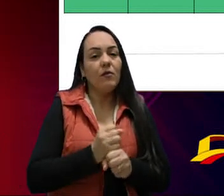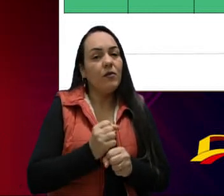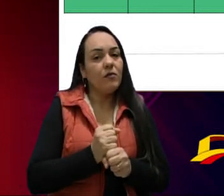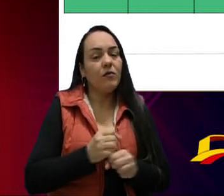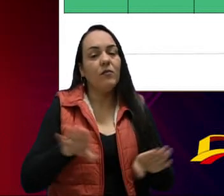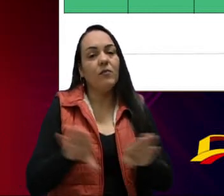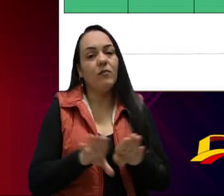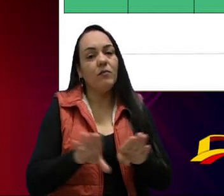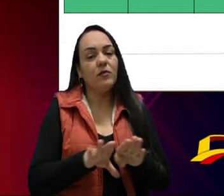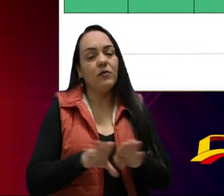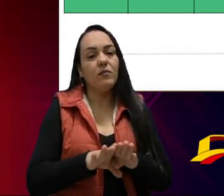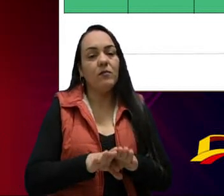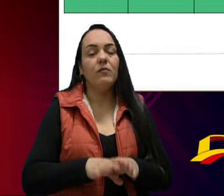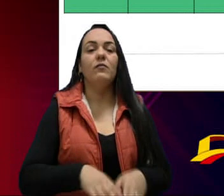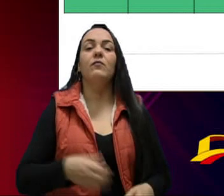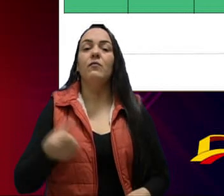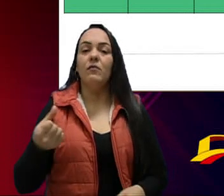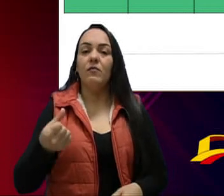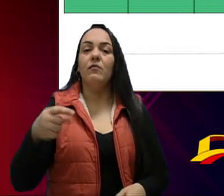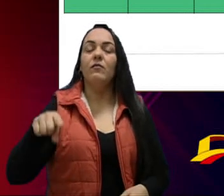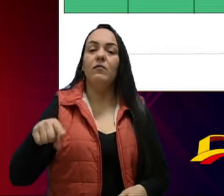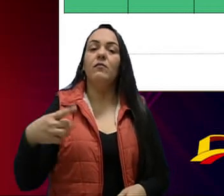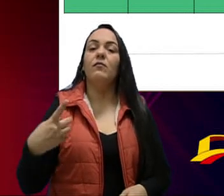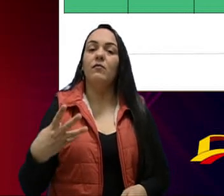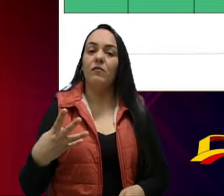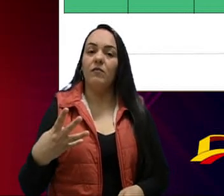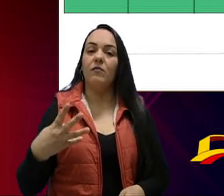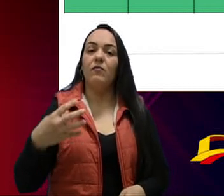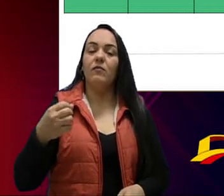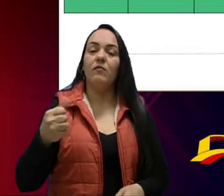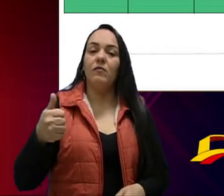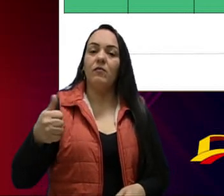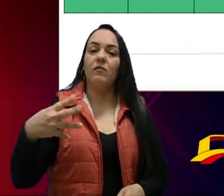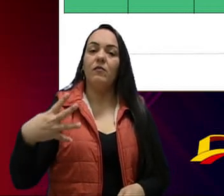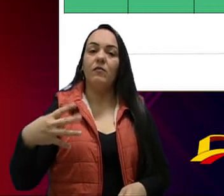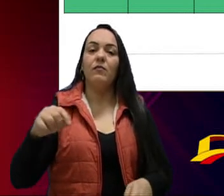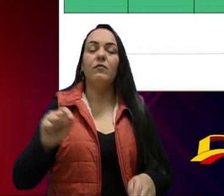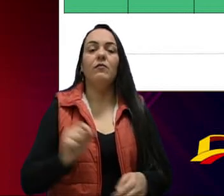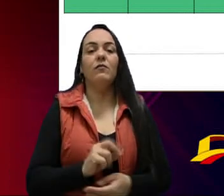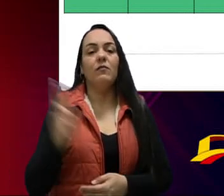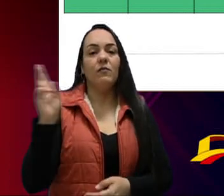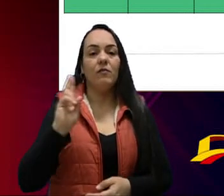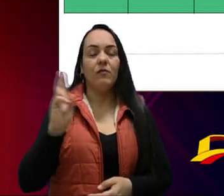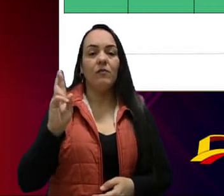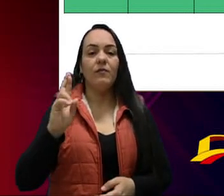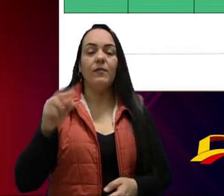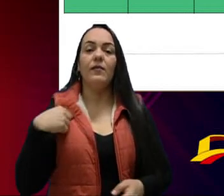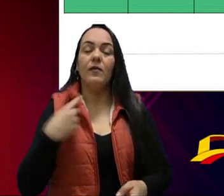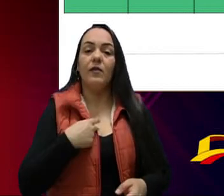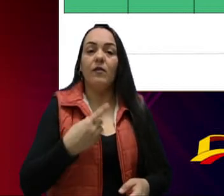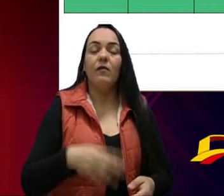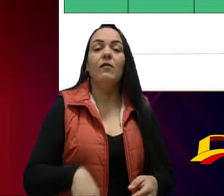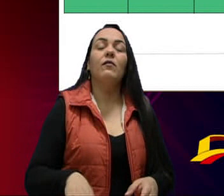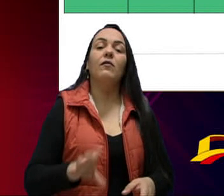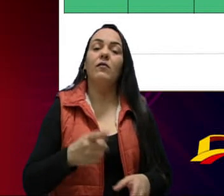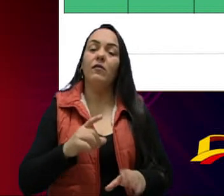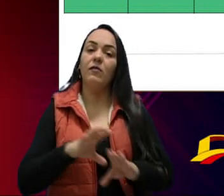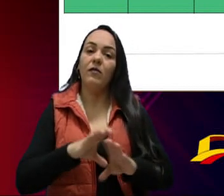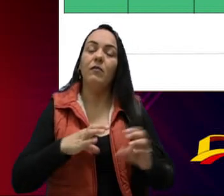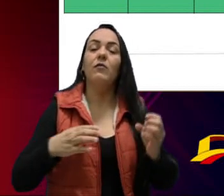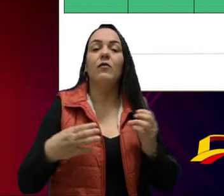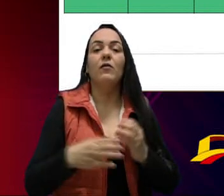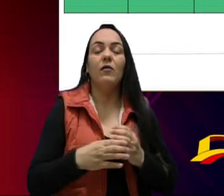c7 1914 reais e nós temos um convênio chamado 821 de